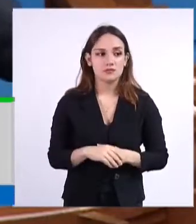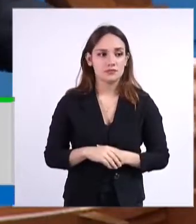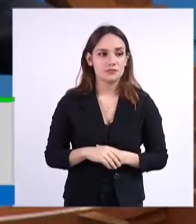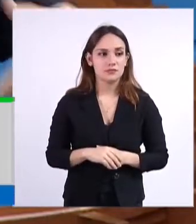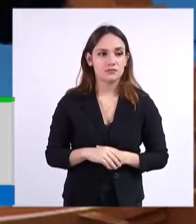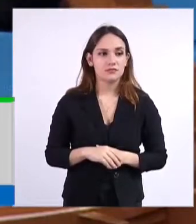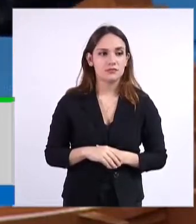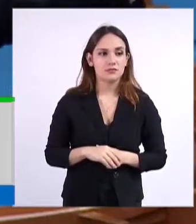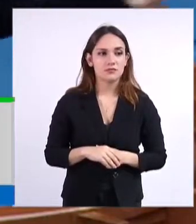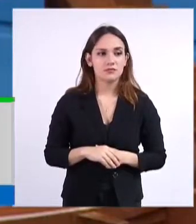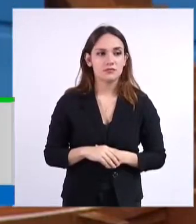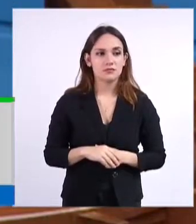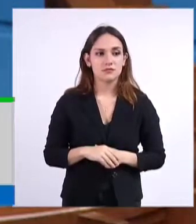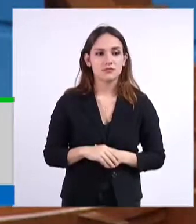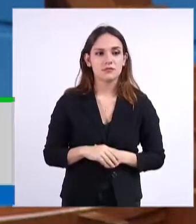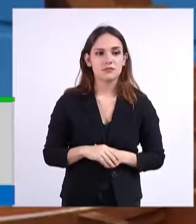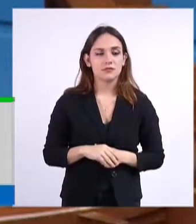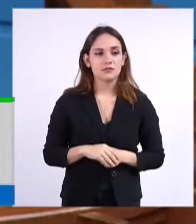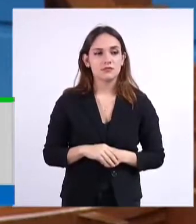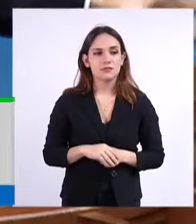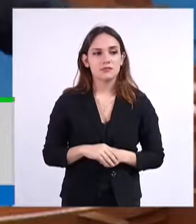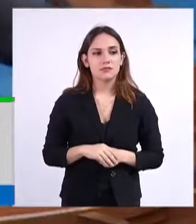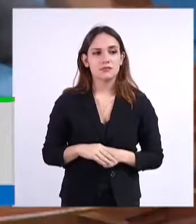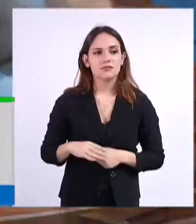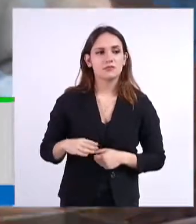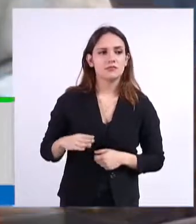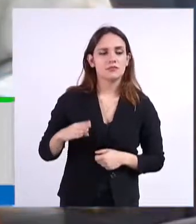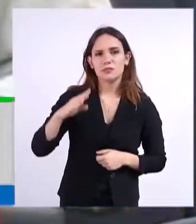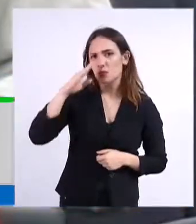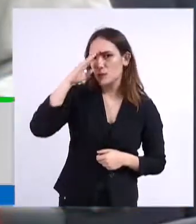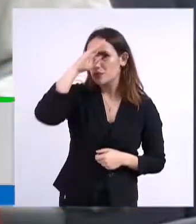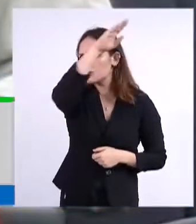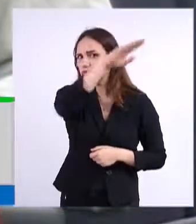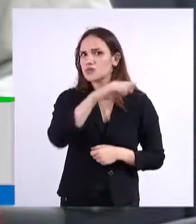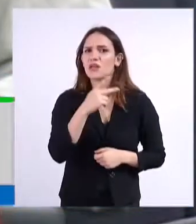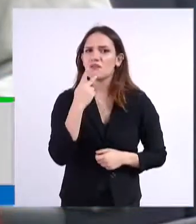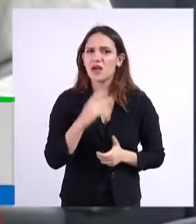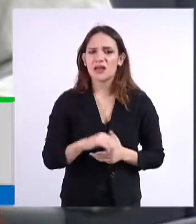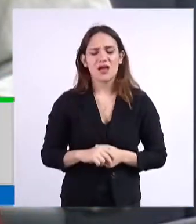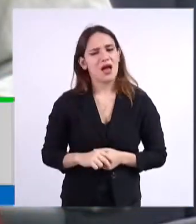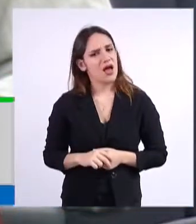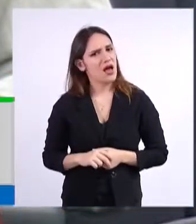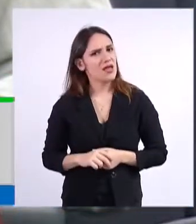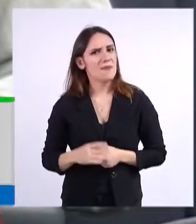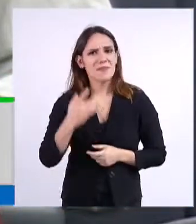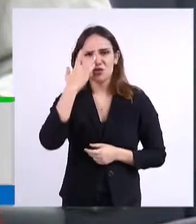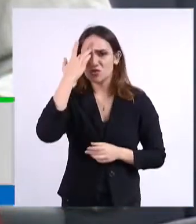que o turista brasileiro ele vai com segundas intenções para lá.